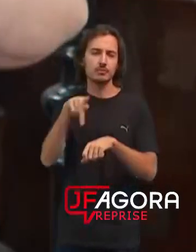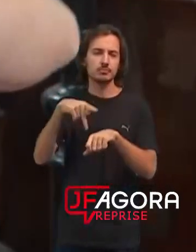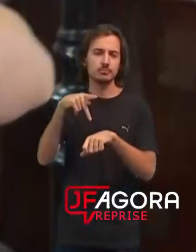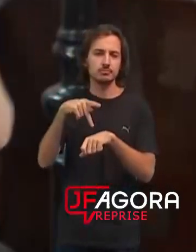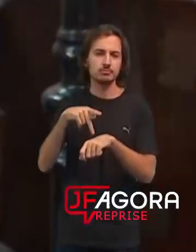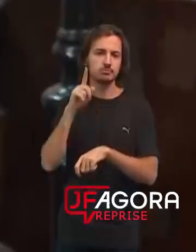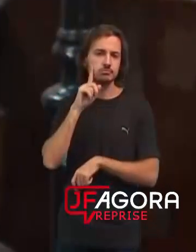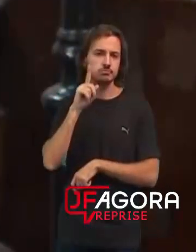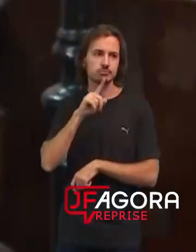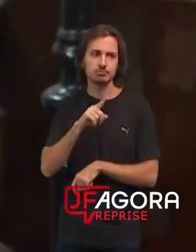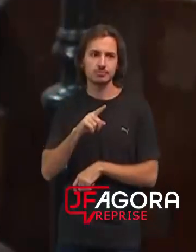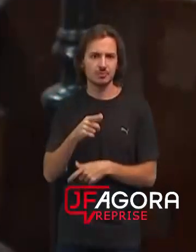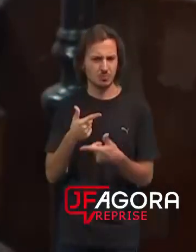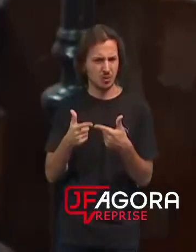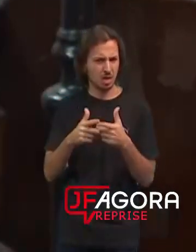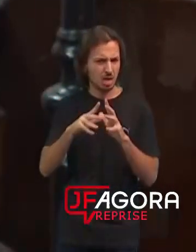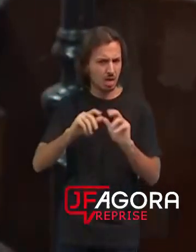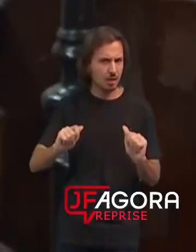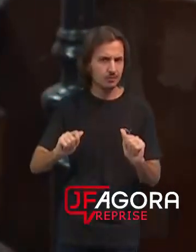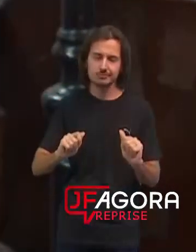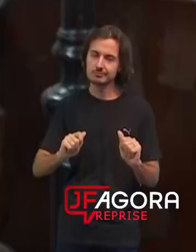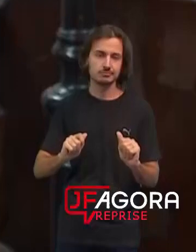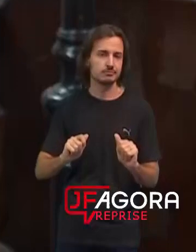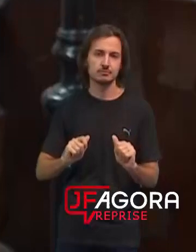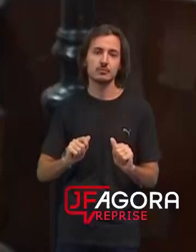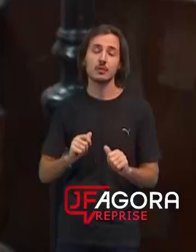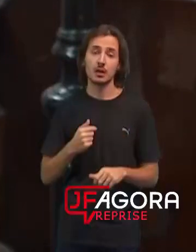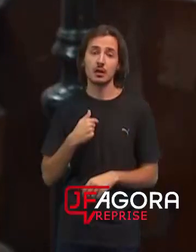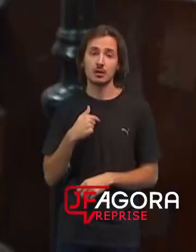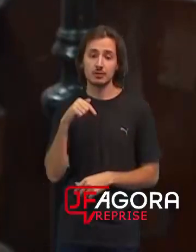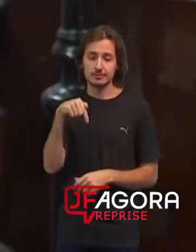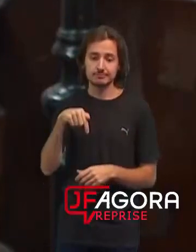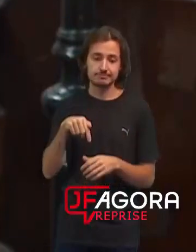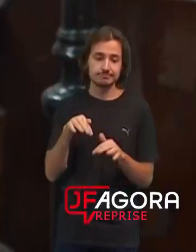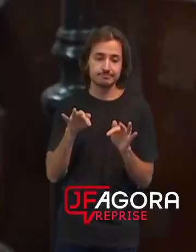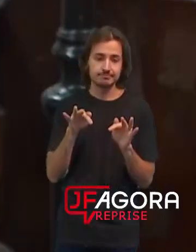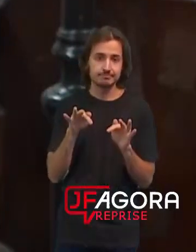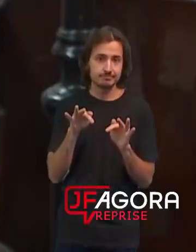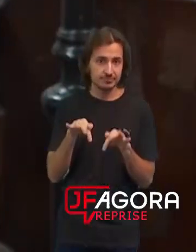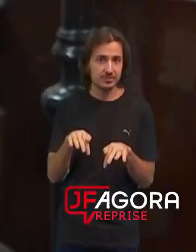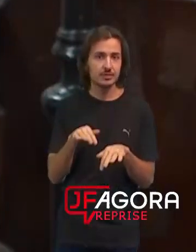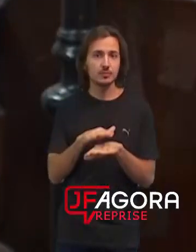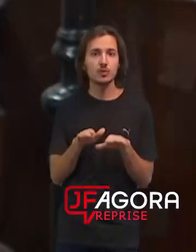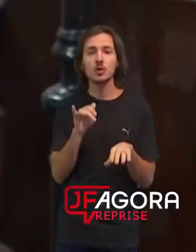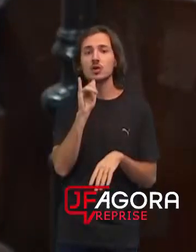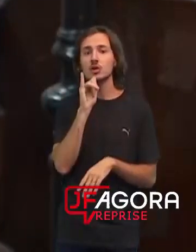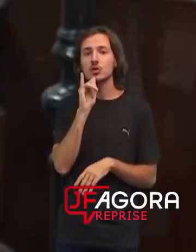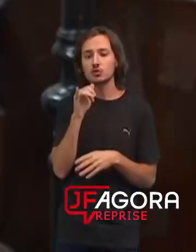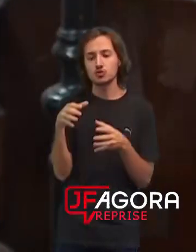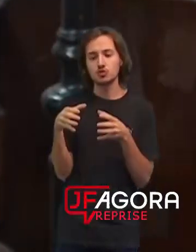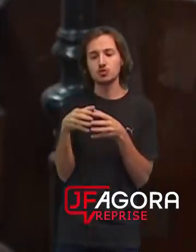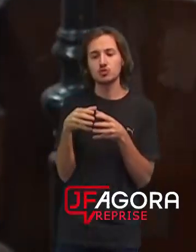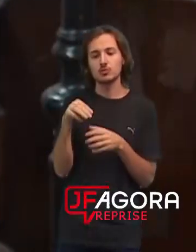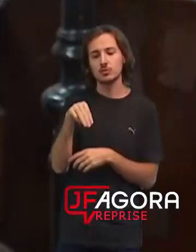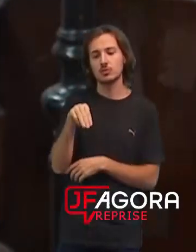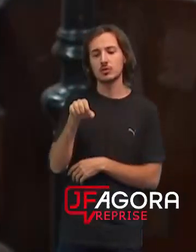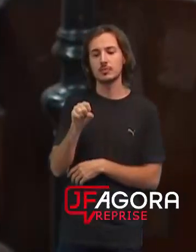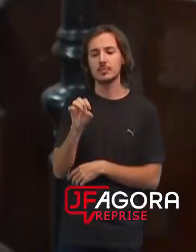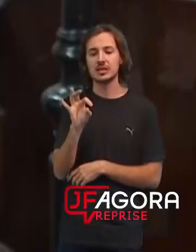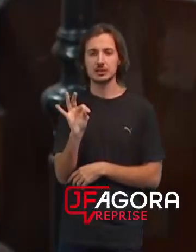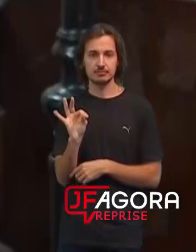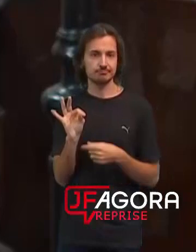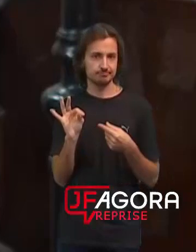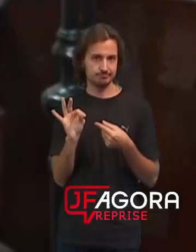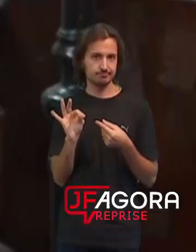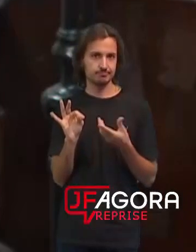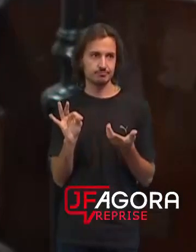solução. E aí, só para finalizar a minha defesa aqui sobre a questão do MST, o MST está passando por uma ocupação